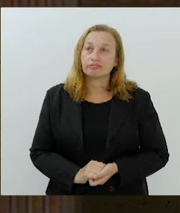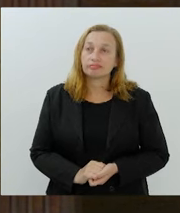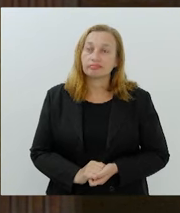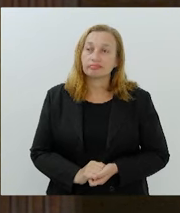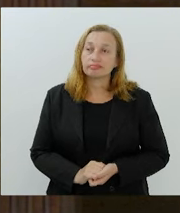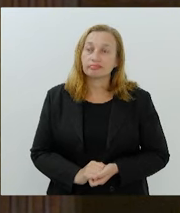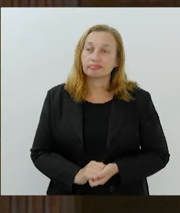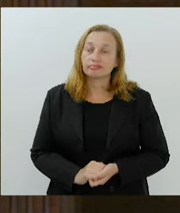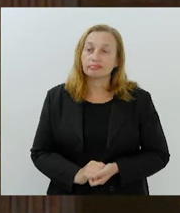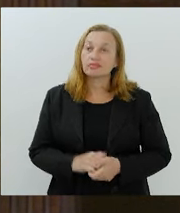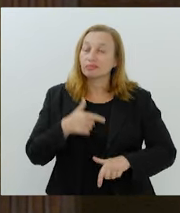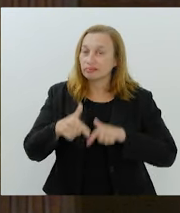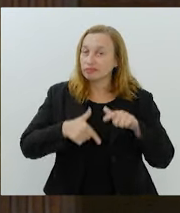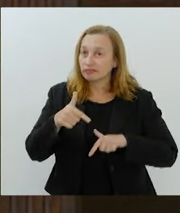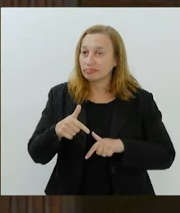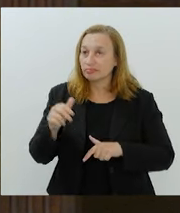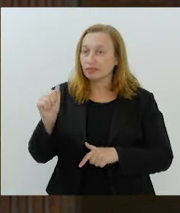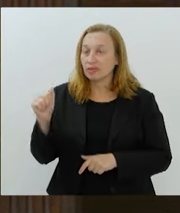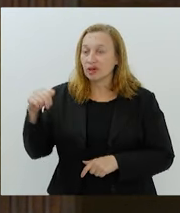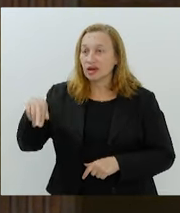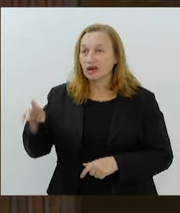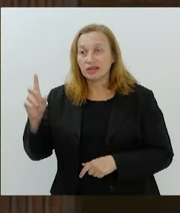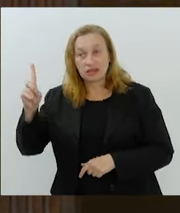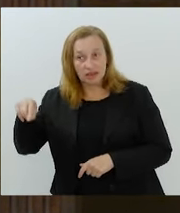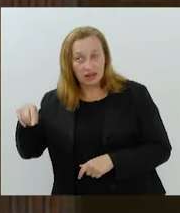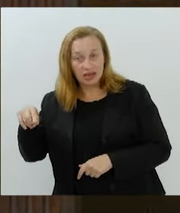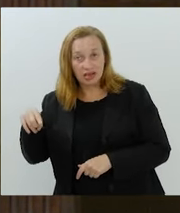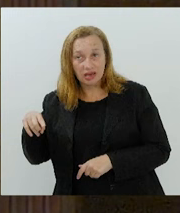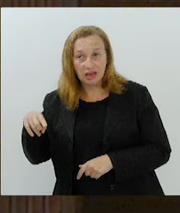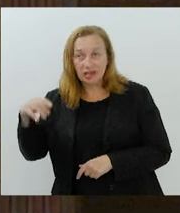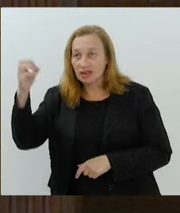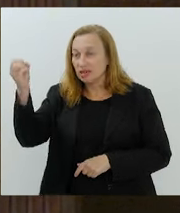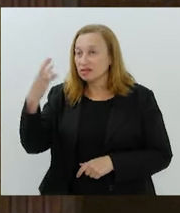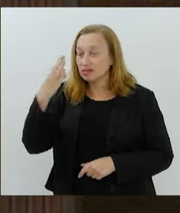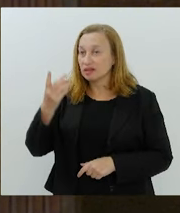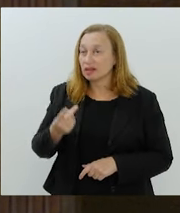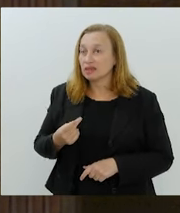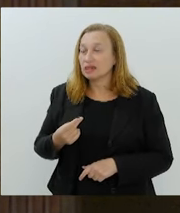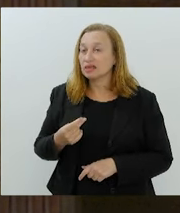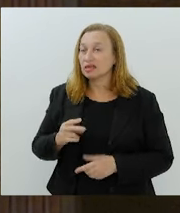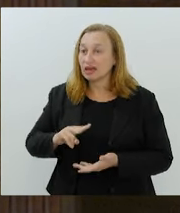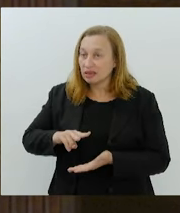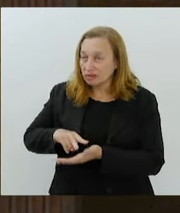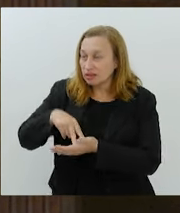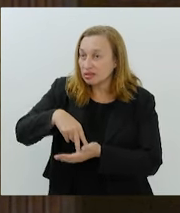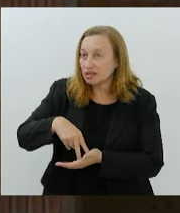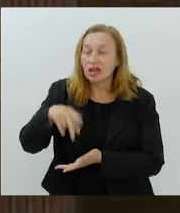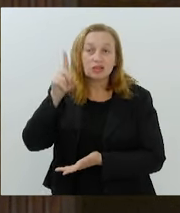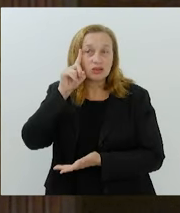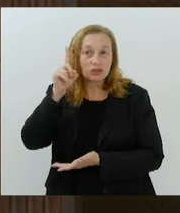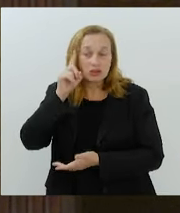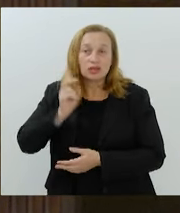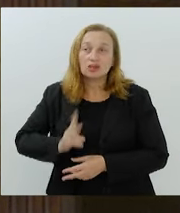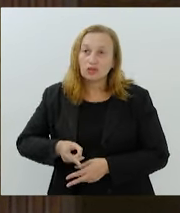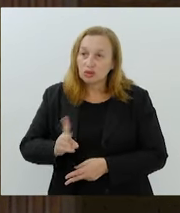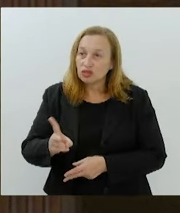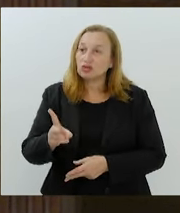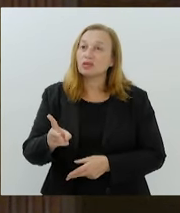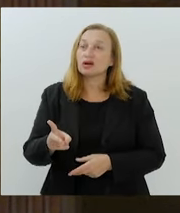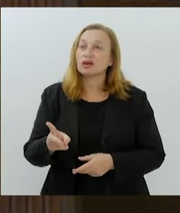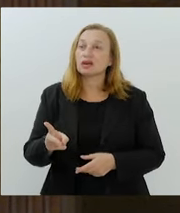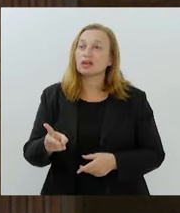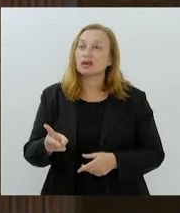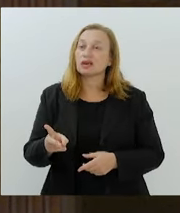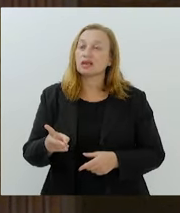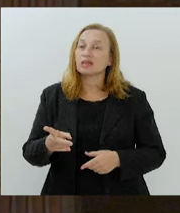O trabalho do André inspira a gente a sair da cama todos os dias e a continuar fazendo o que a